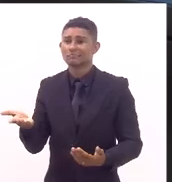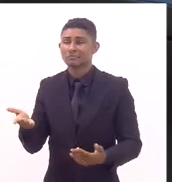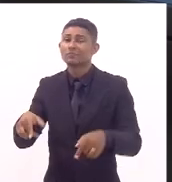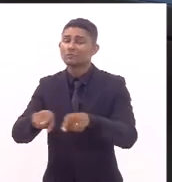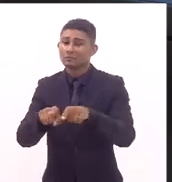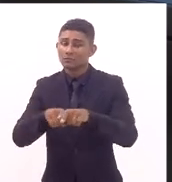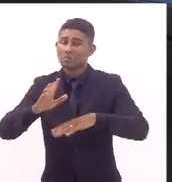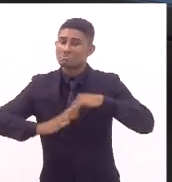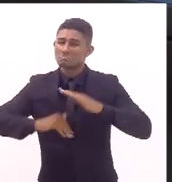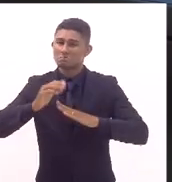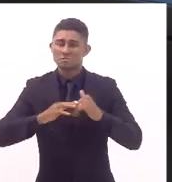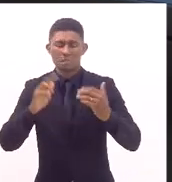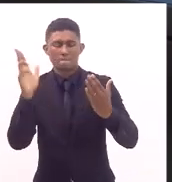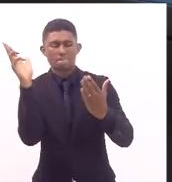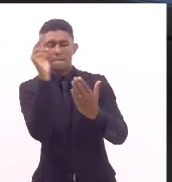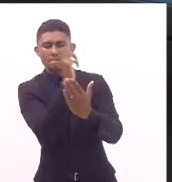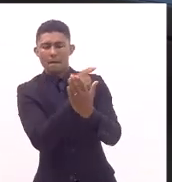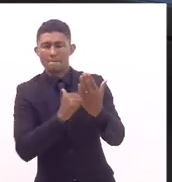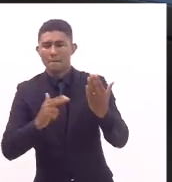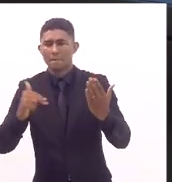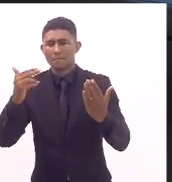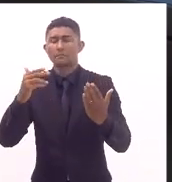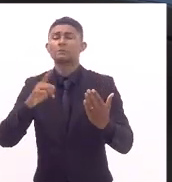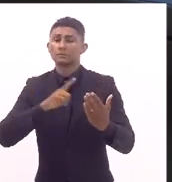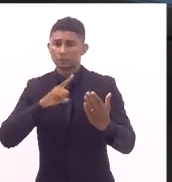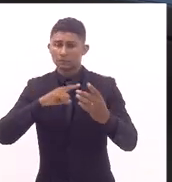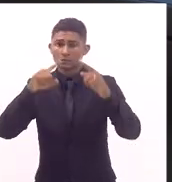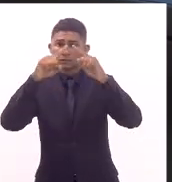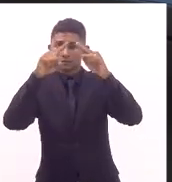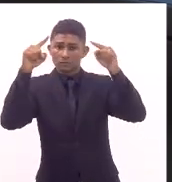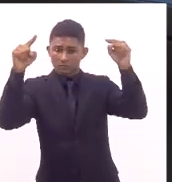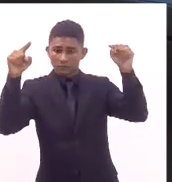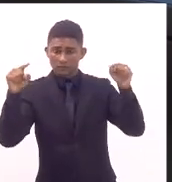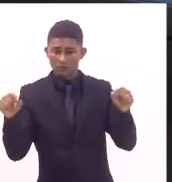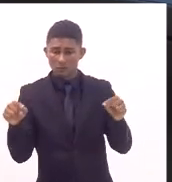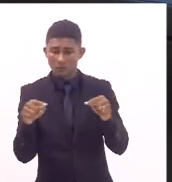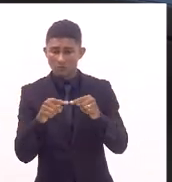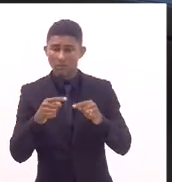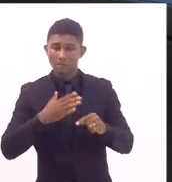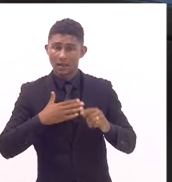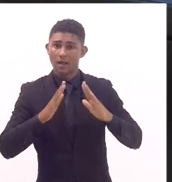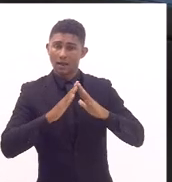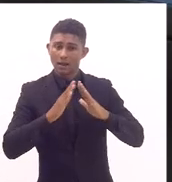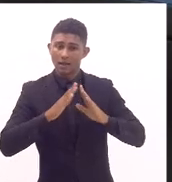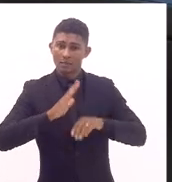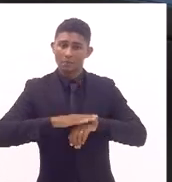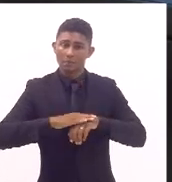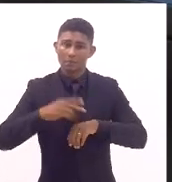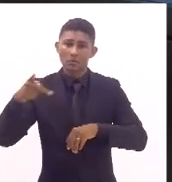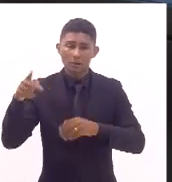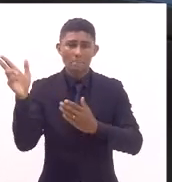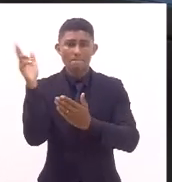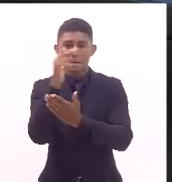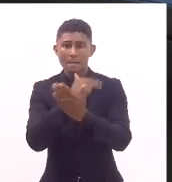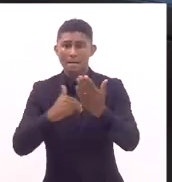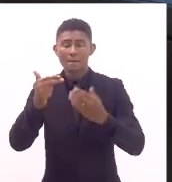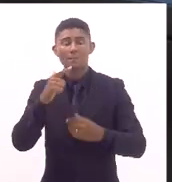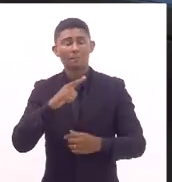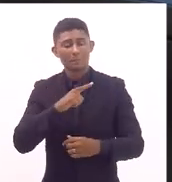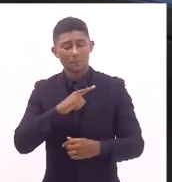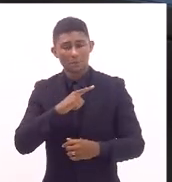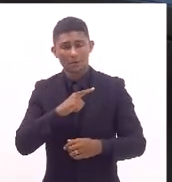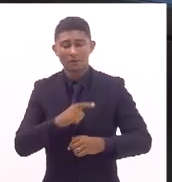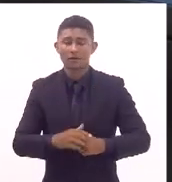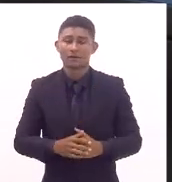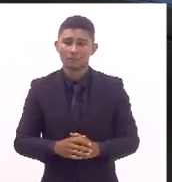grande pintor tem os quadros do Abdias em minha casa eu ir